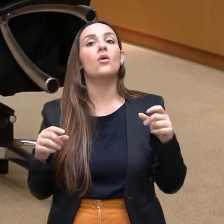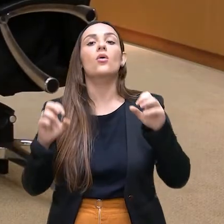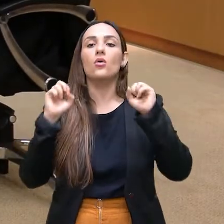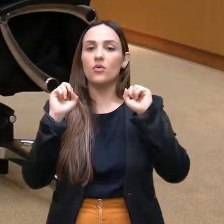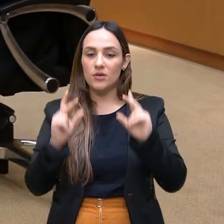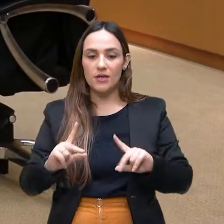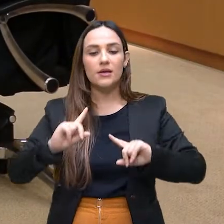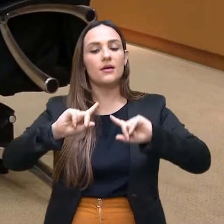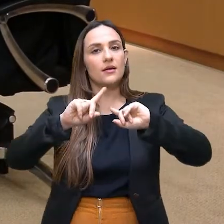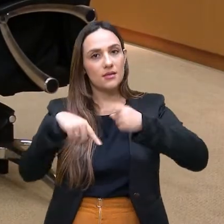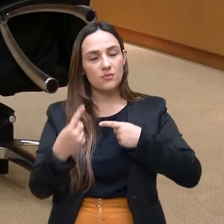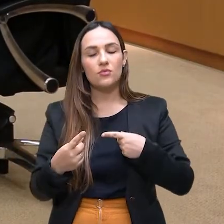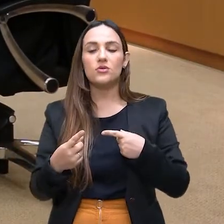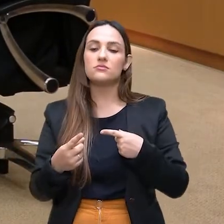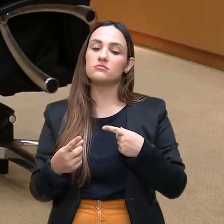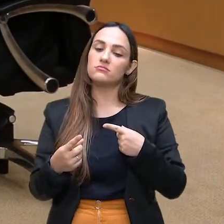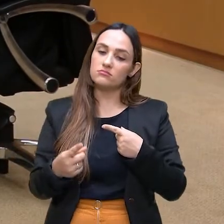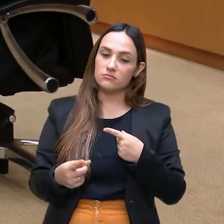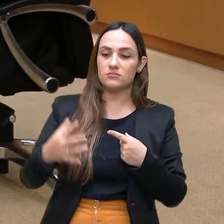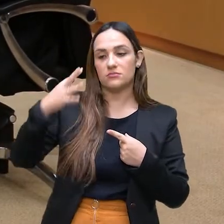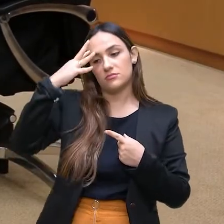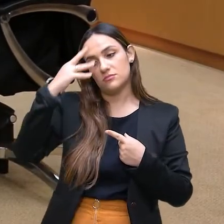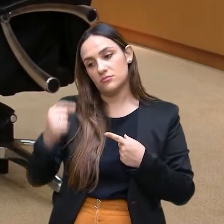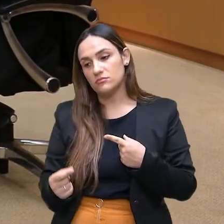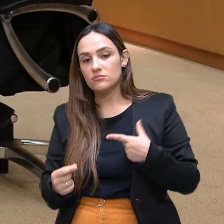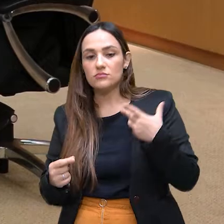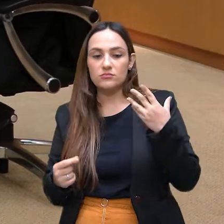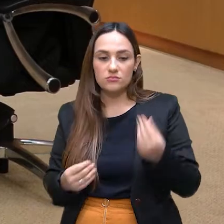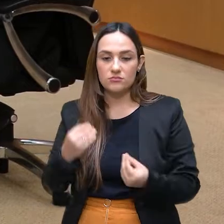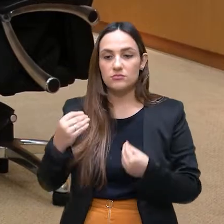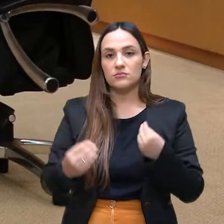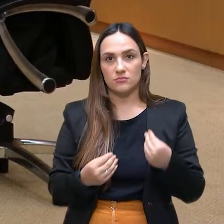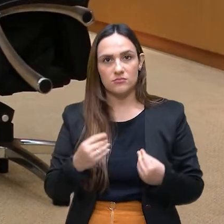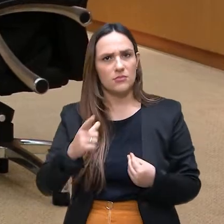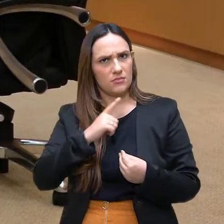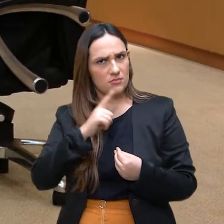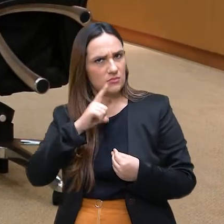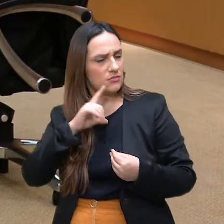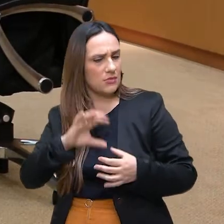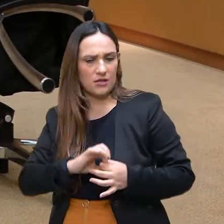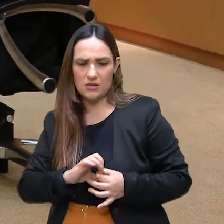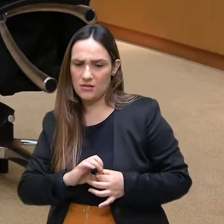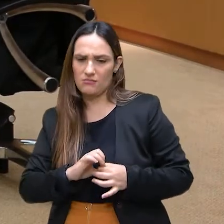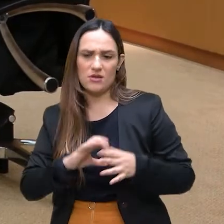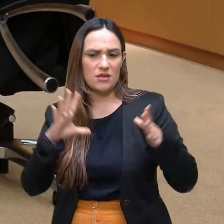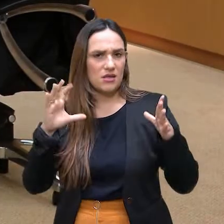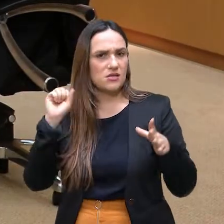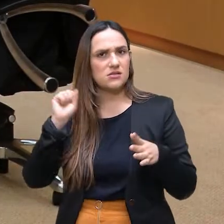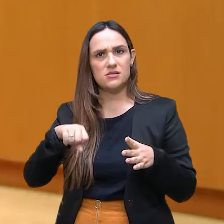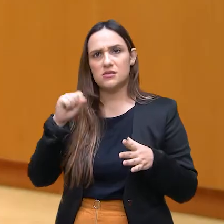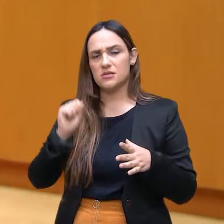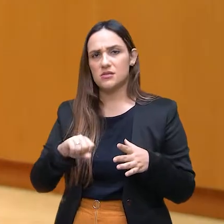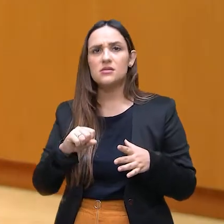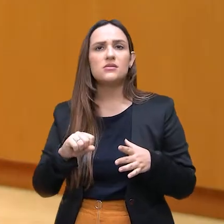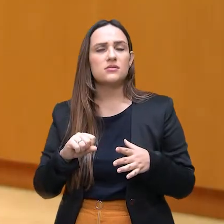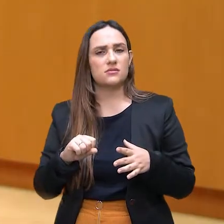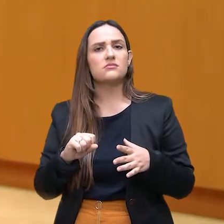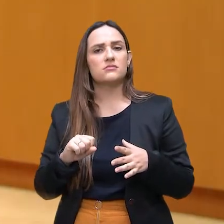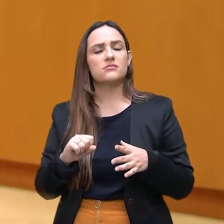daí, formar o seu convencimento. Ele tem toda a autonomia, toda a liberdade de